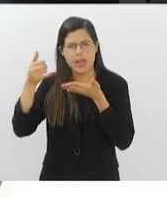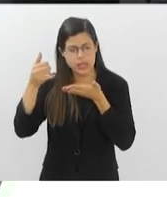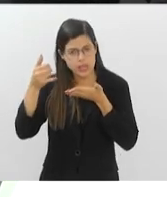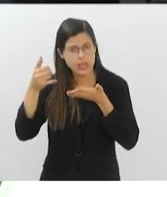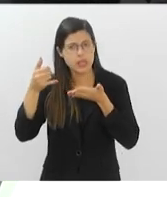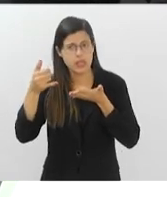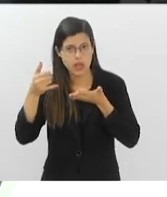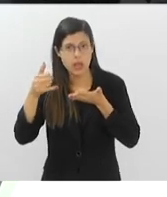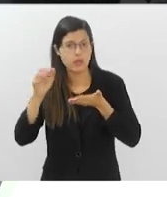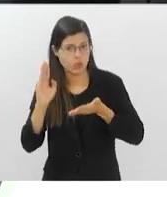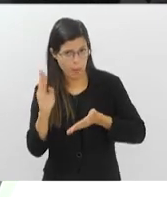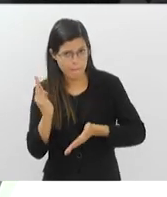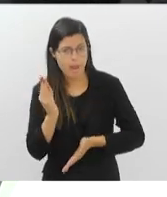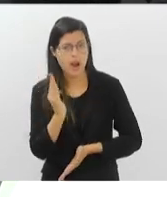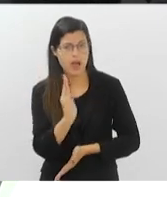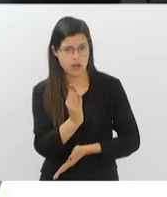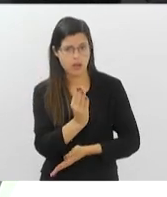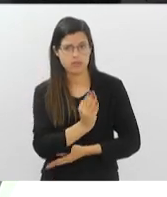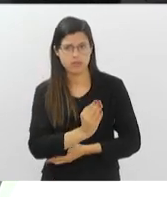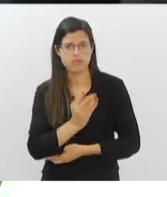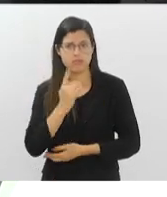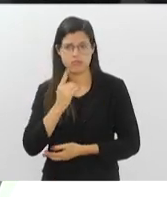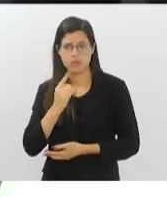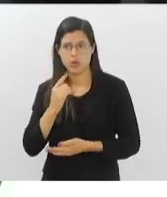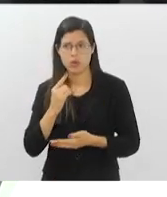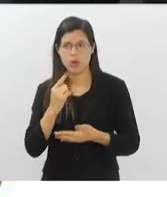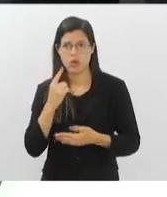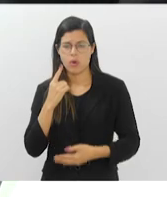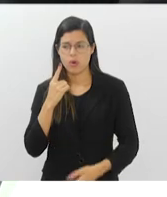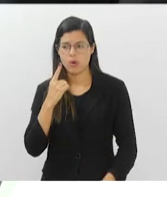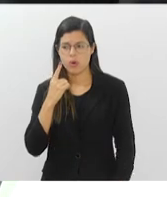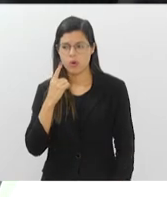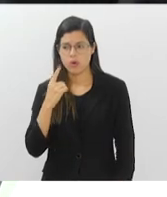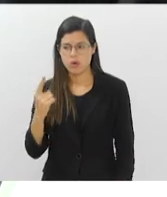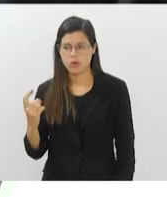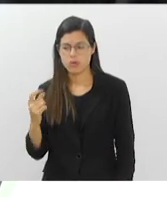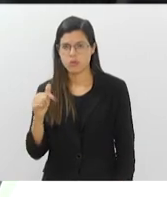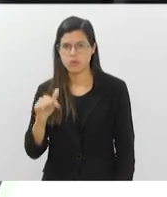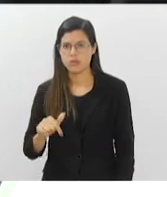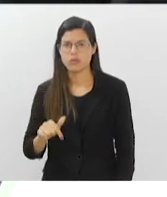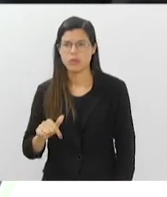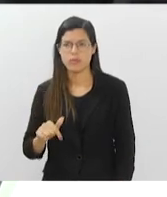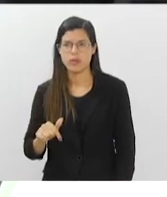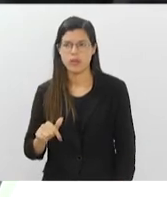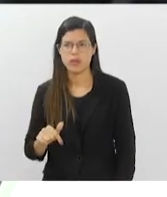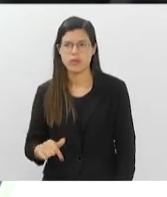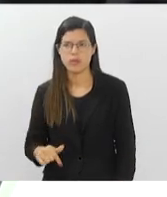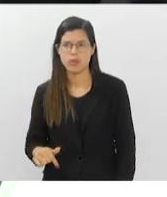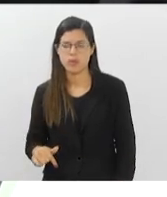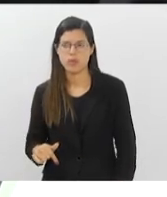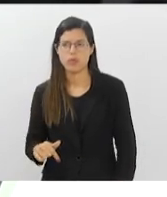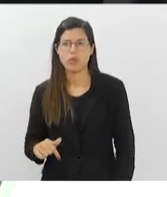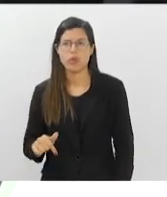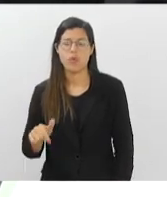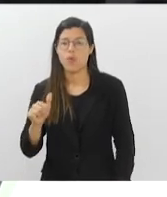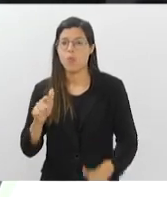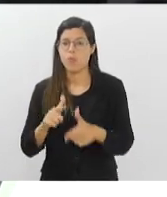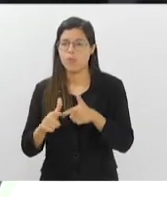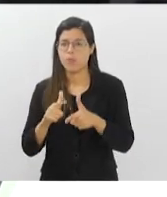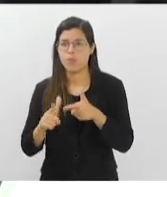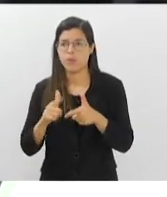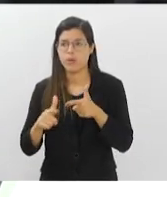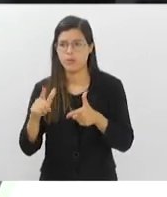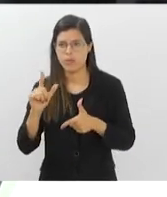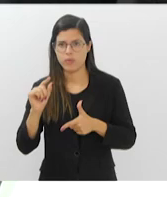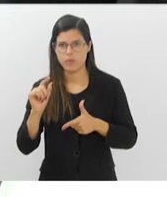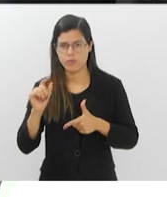Inclusive tubarões. Inclusive tubarões. Então, porque o problema não é do peixe, né? O problema é